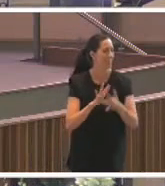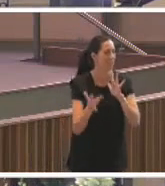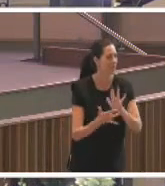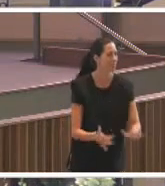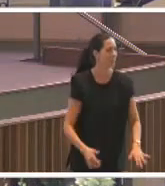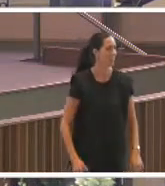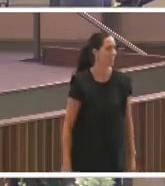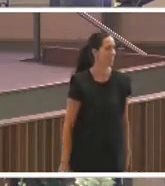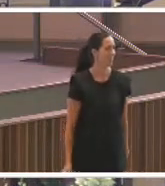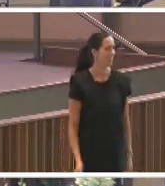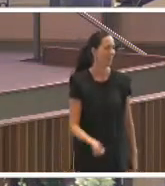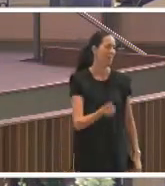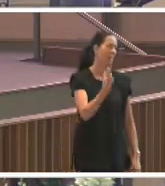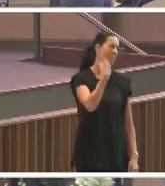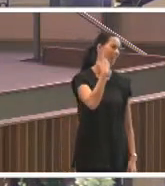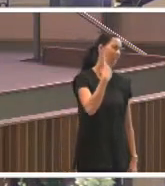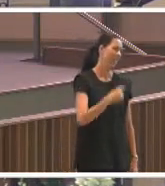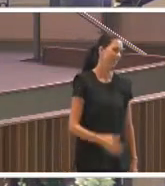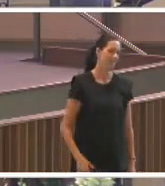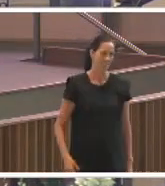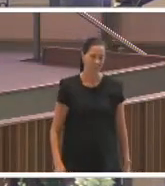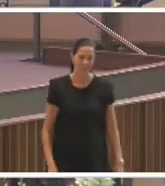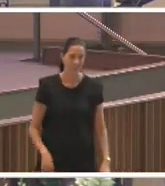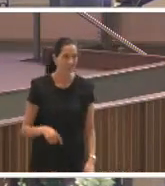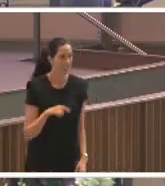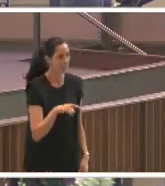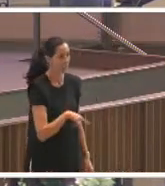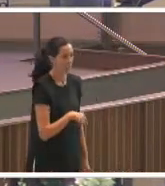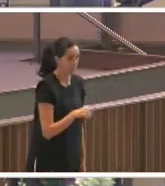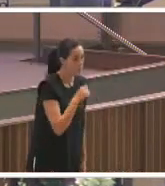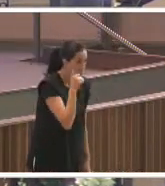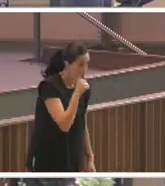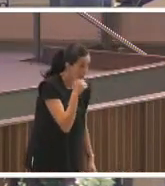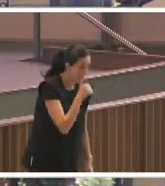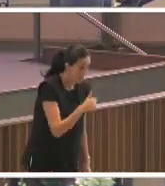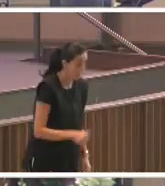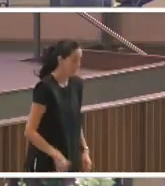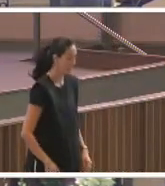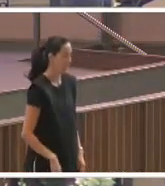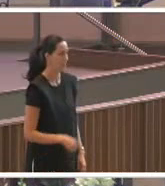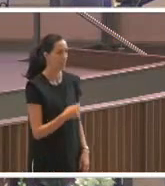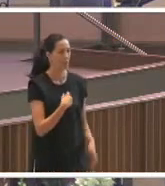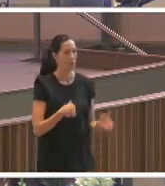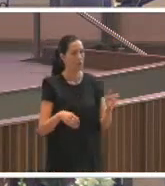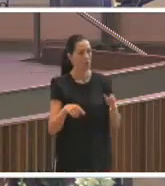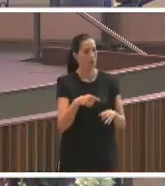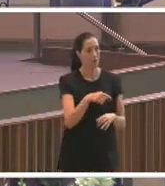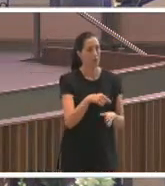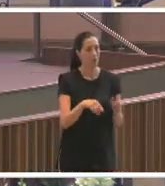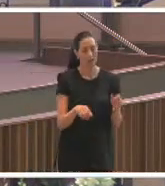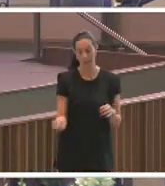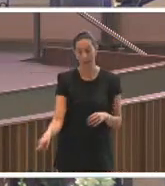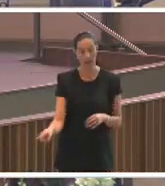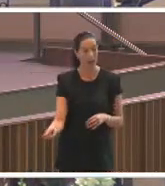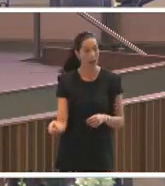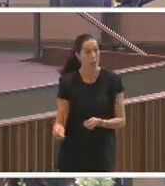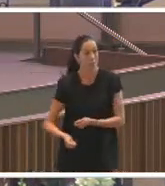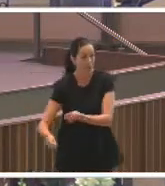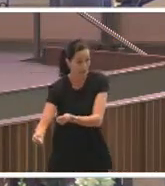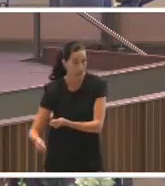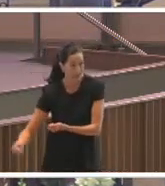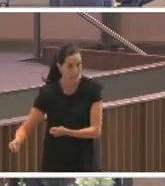que ia mudar de cidade. Essa senhora chegou aqui na igreja desesperada, disse